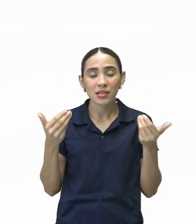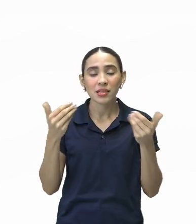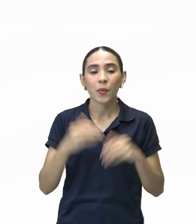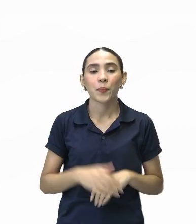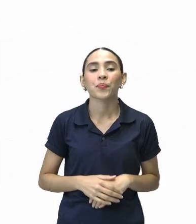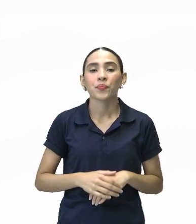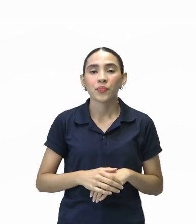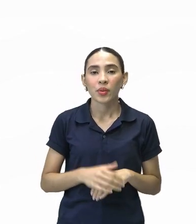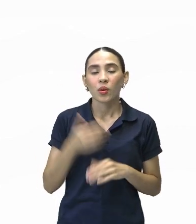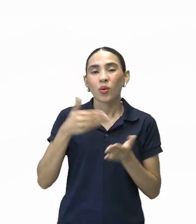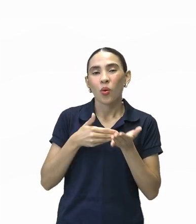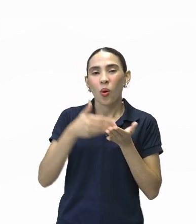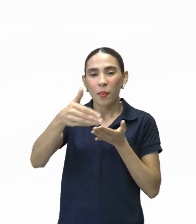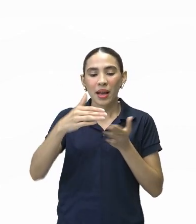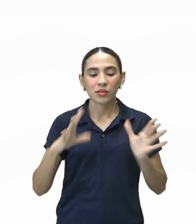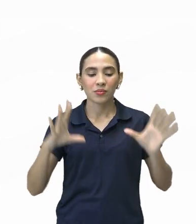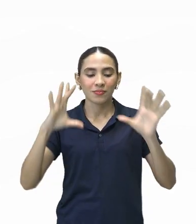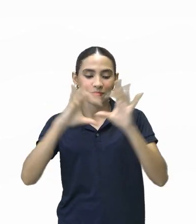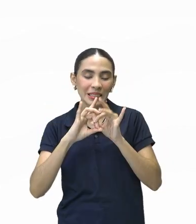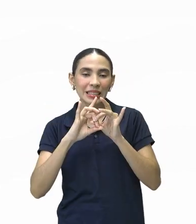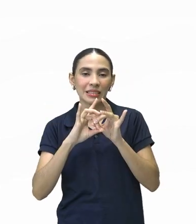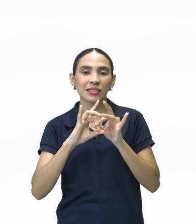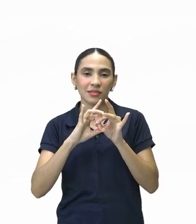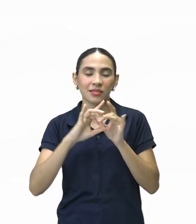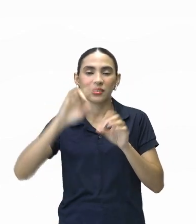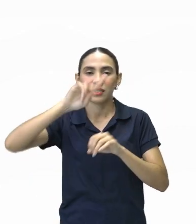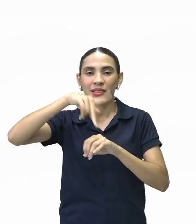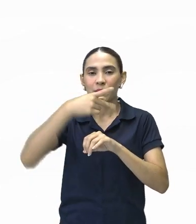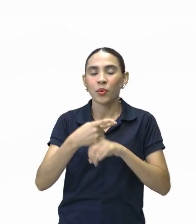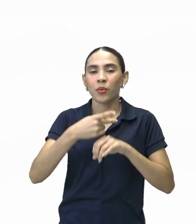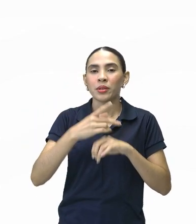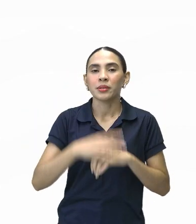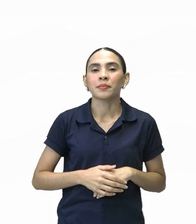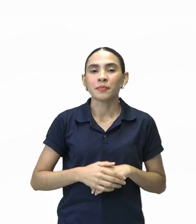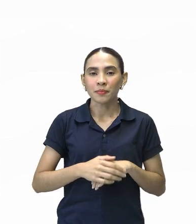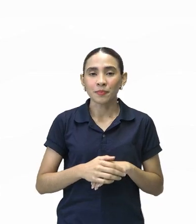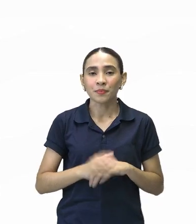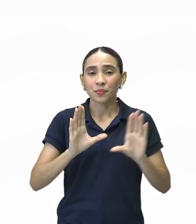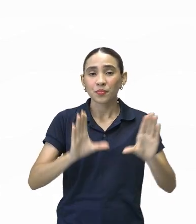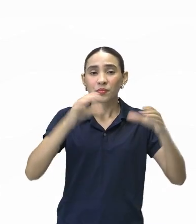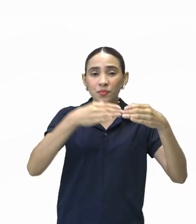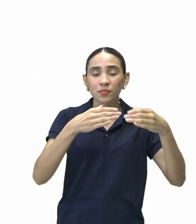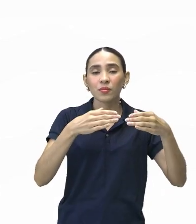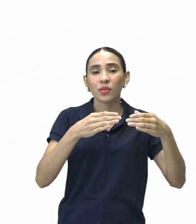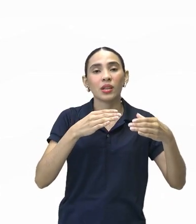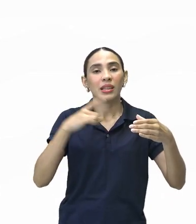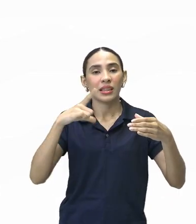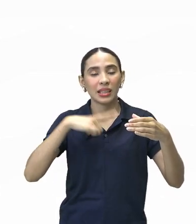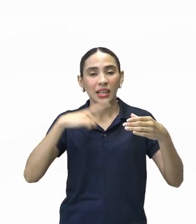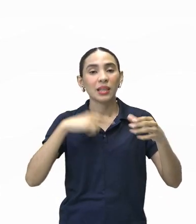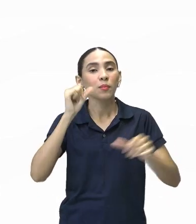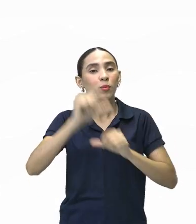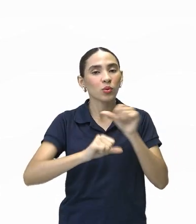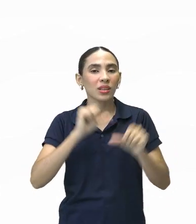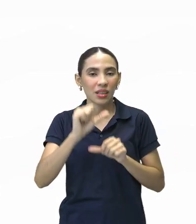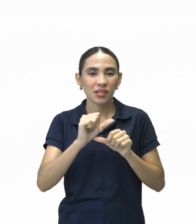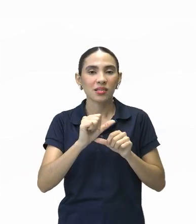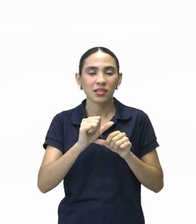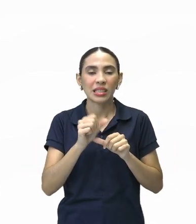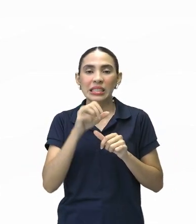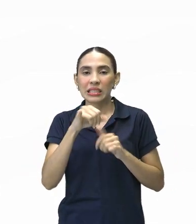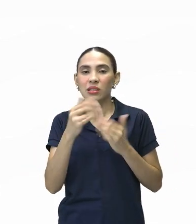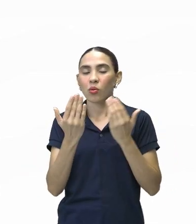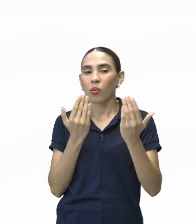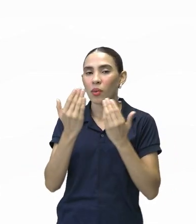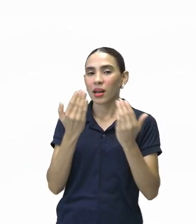indivíduos, né, onde eles começam a cruzar entre si e acaba que a mesma espécie sofre diferenciações quando for